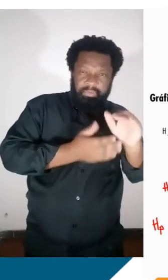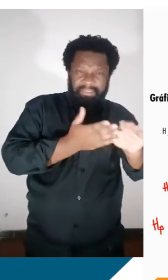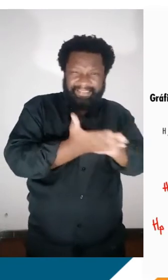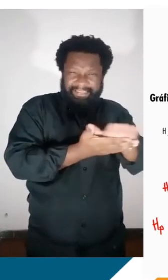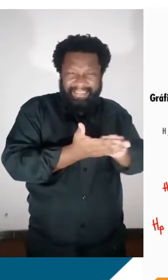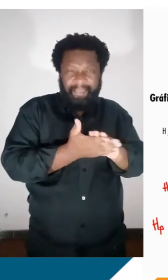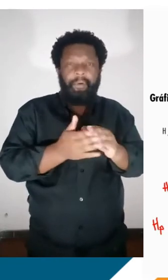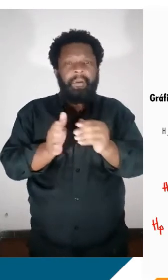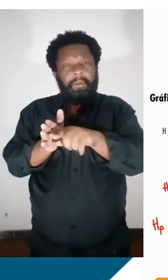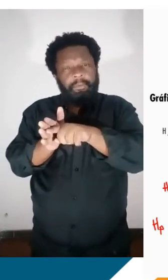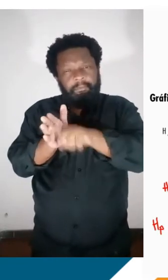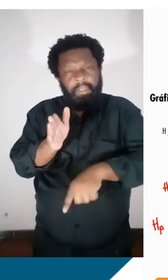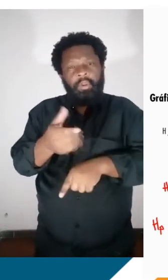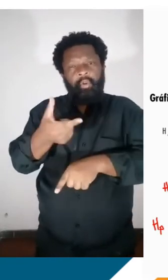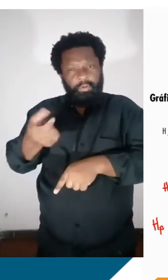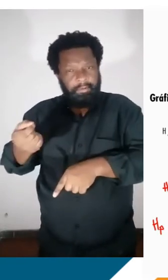existir menos 200 de